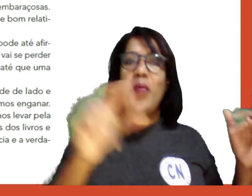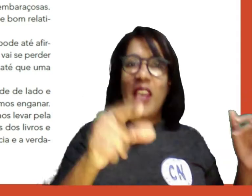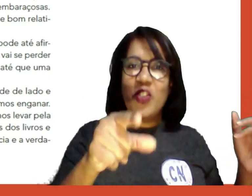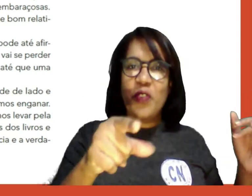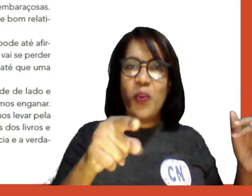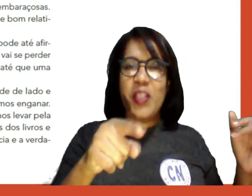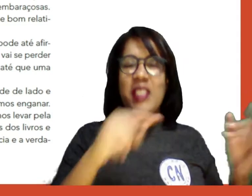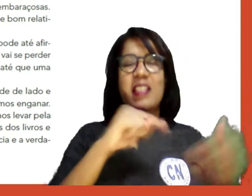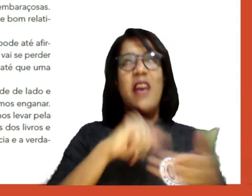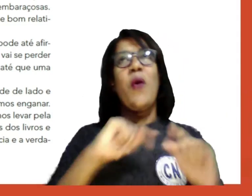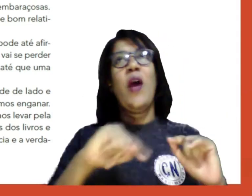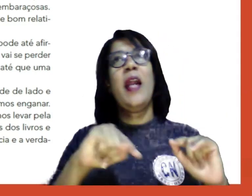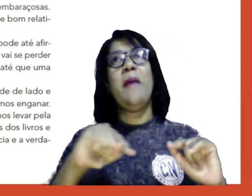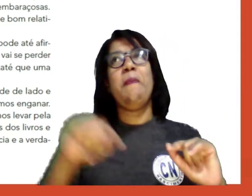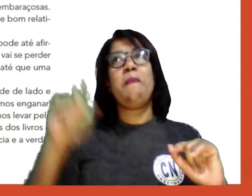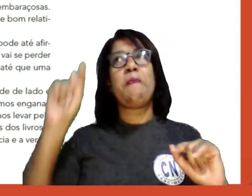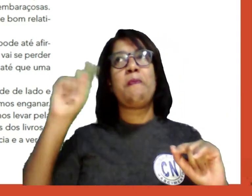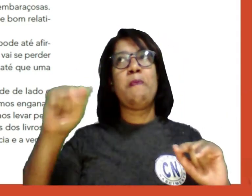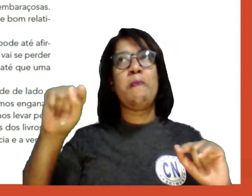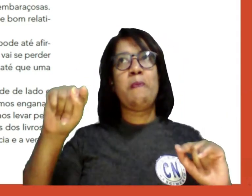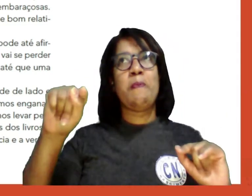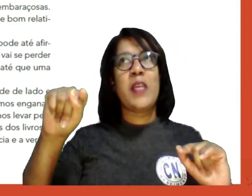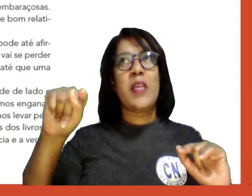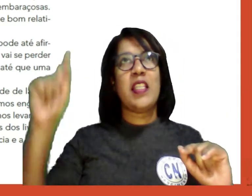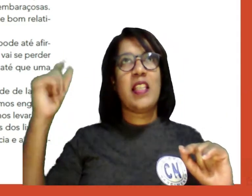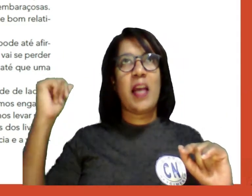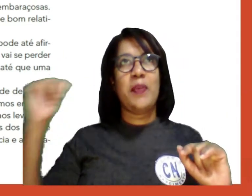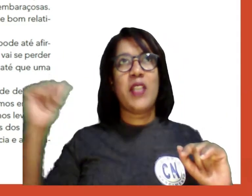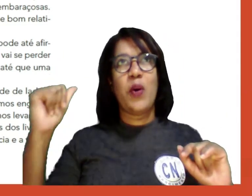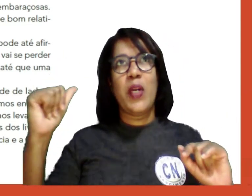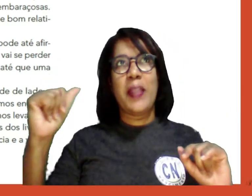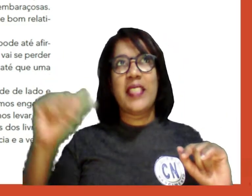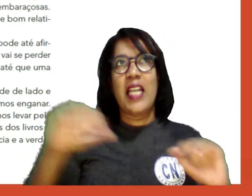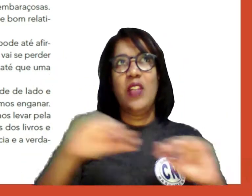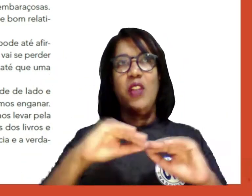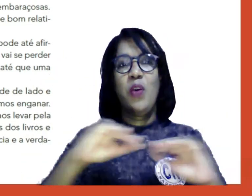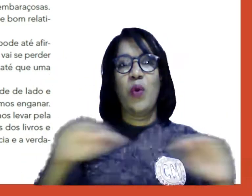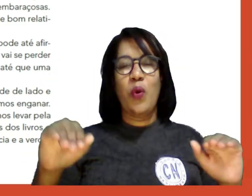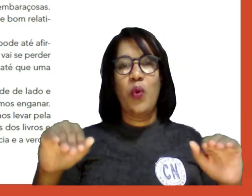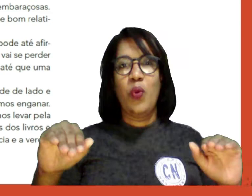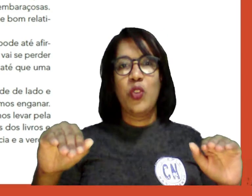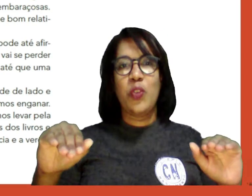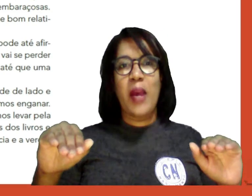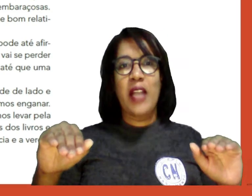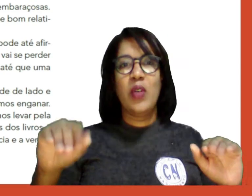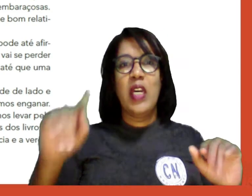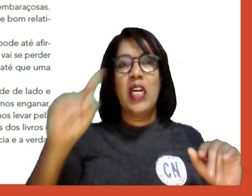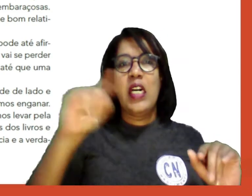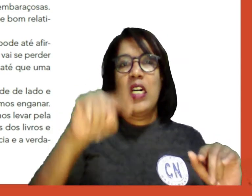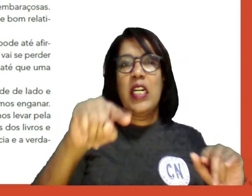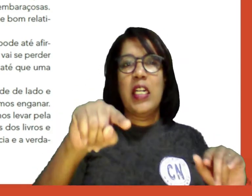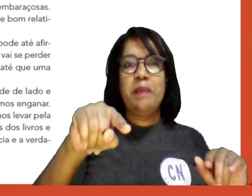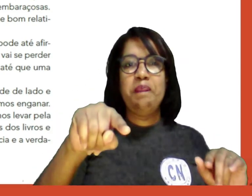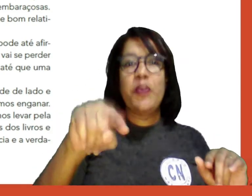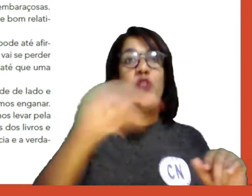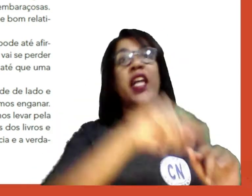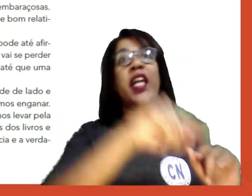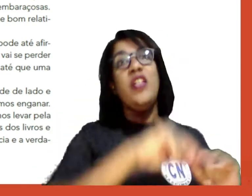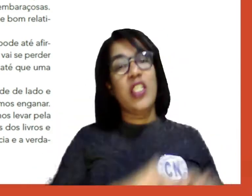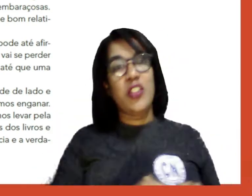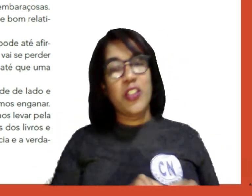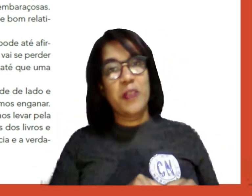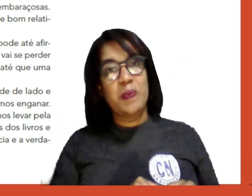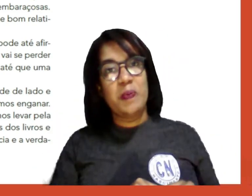como é que é o nome daqueles filmes que saiu agora? Que saiu ano passado, deu o ultimato?